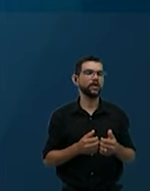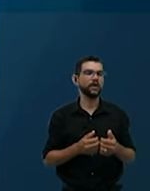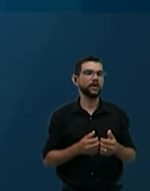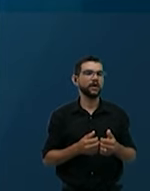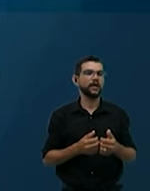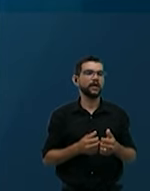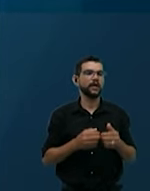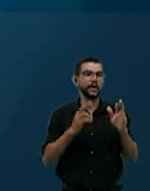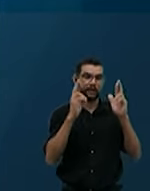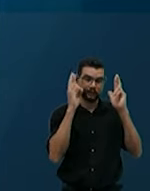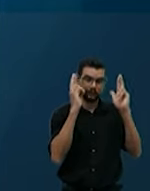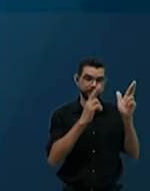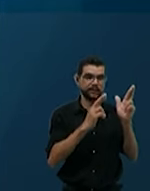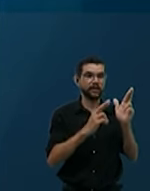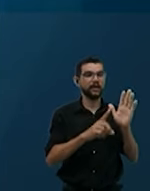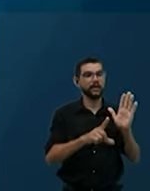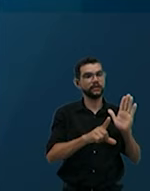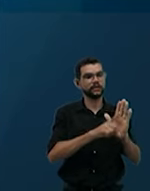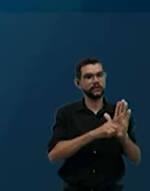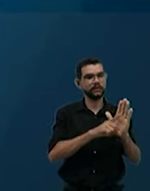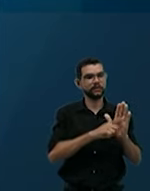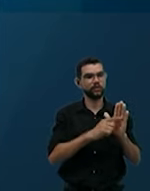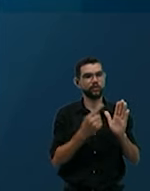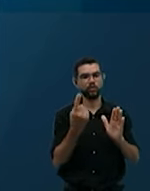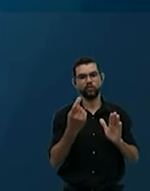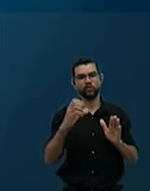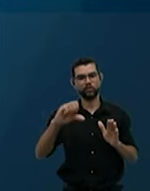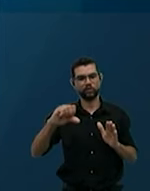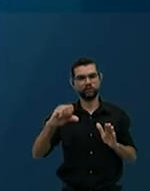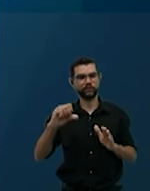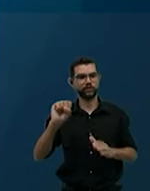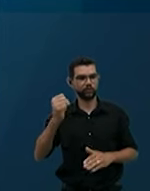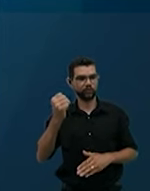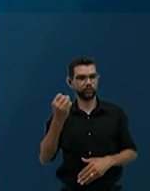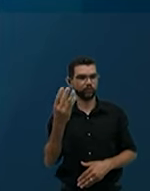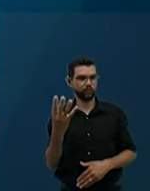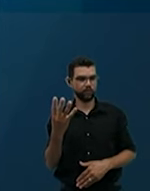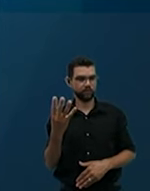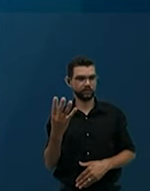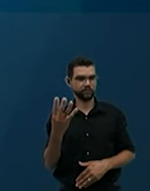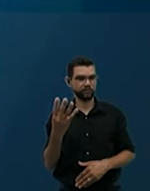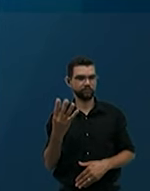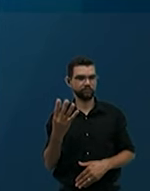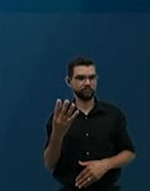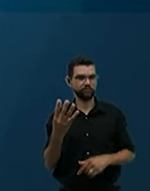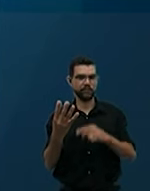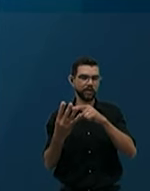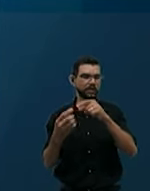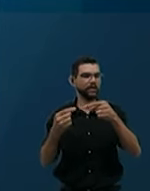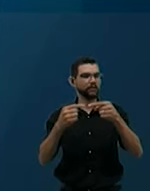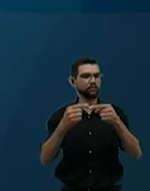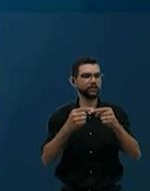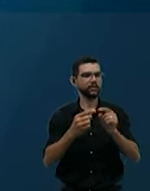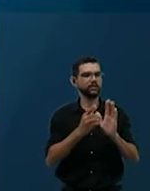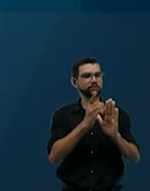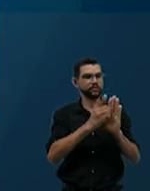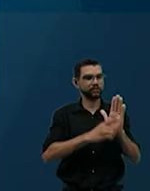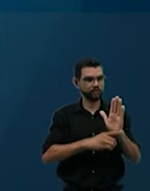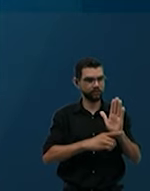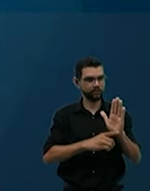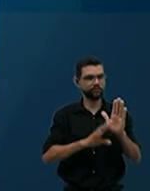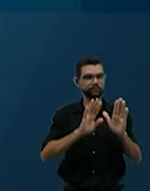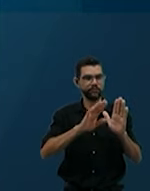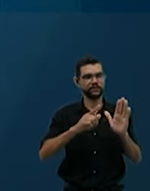prevê deveres dos segurados e direitos. Então, que a tese, né, seja escrita na tese, se possível,